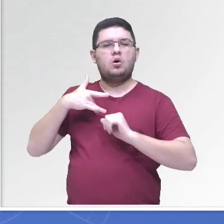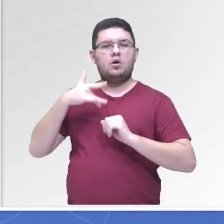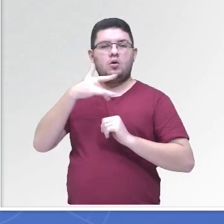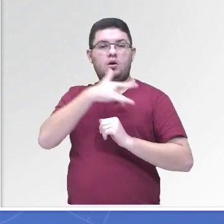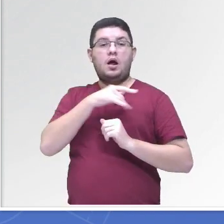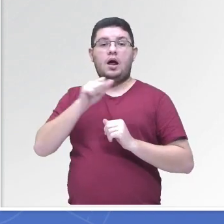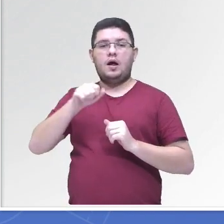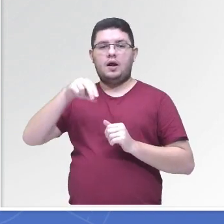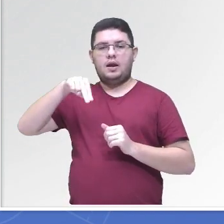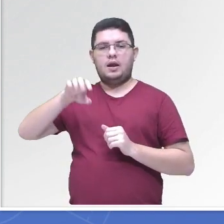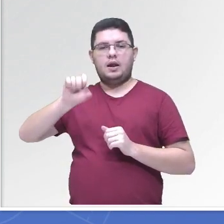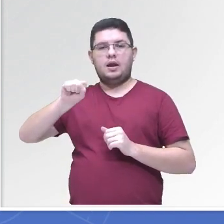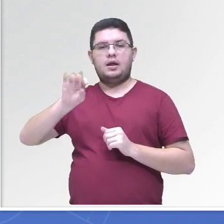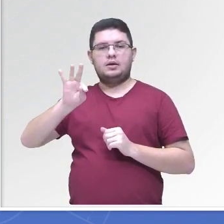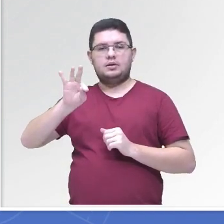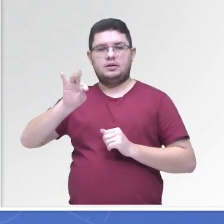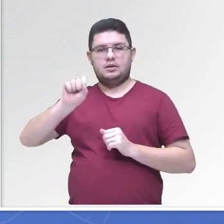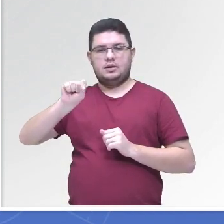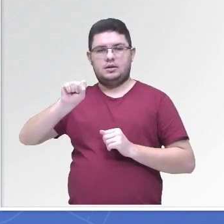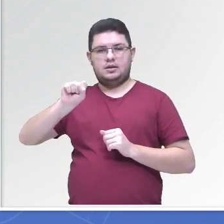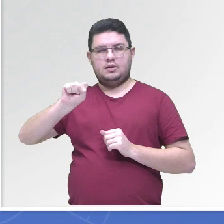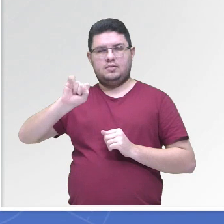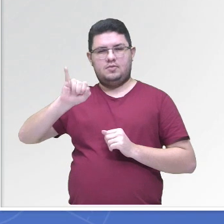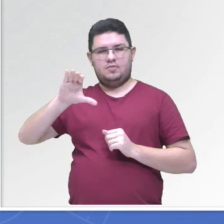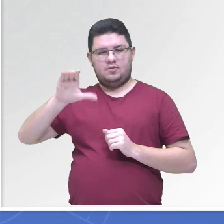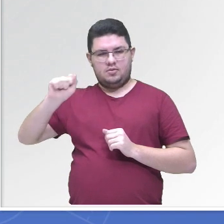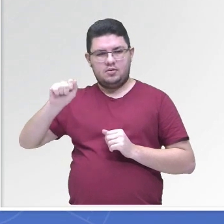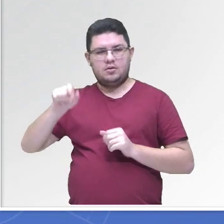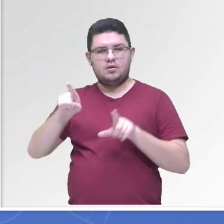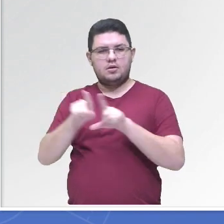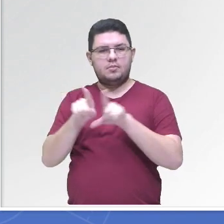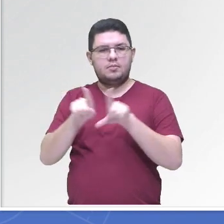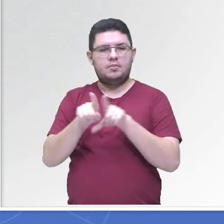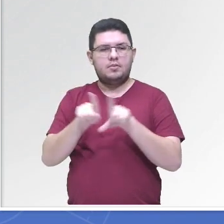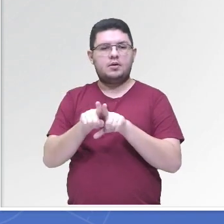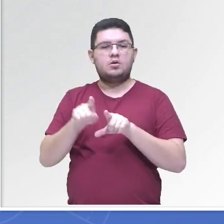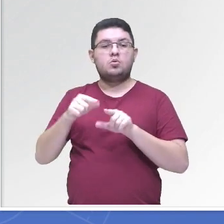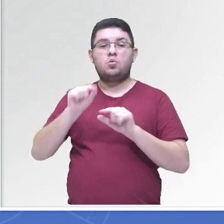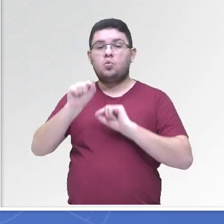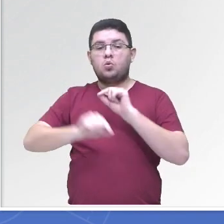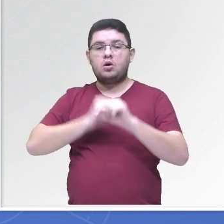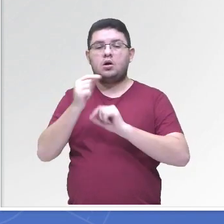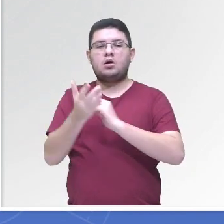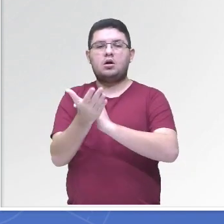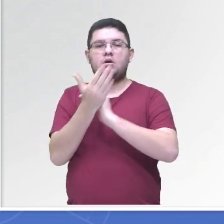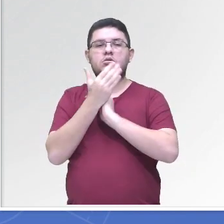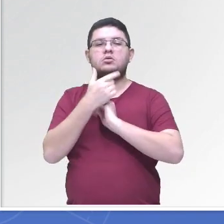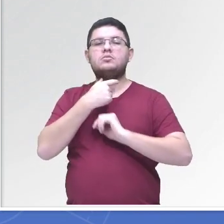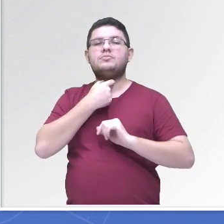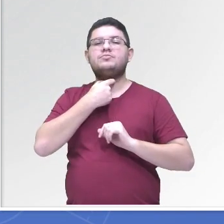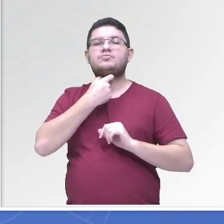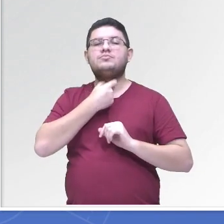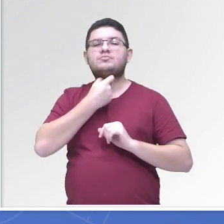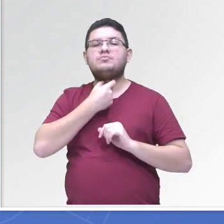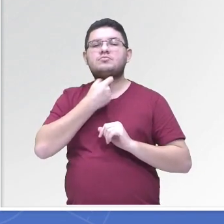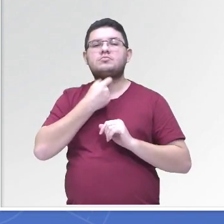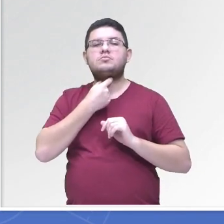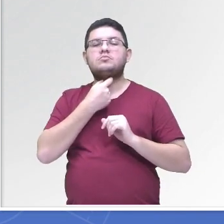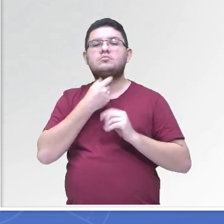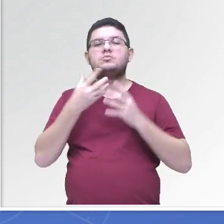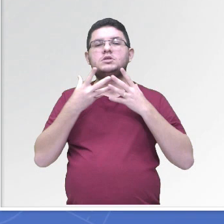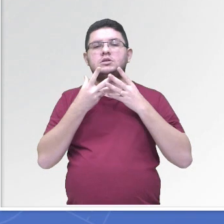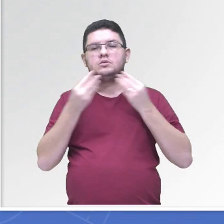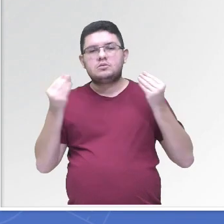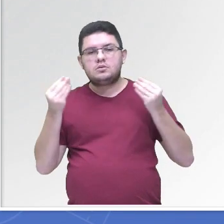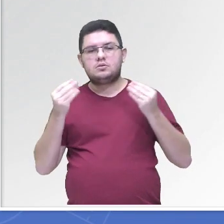amplamente usado para combater inflamações na garganta, tá? Outro princípio ativo